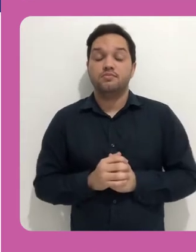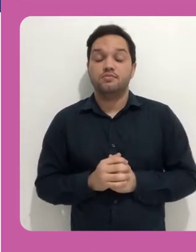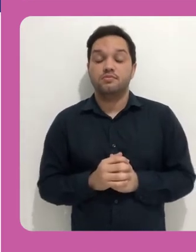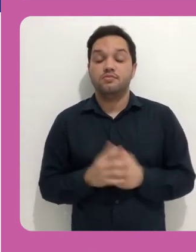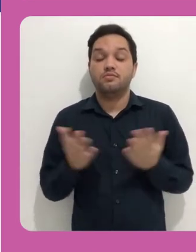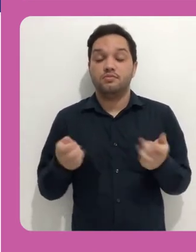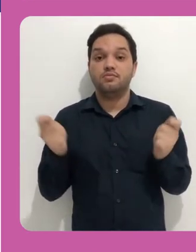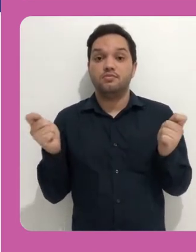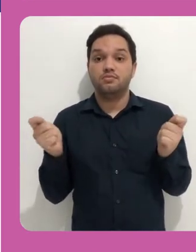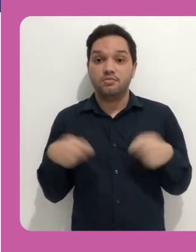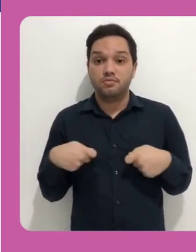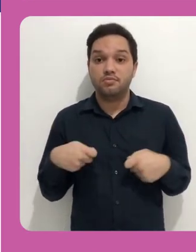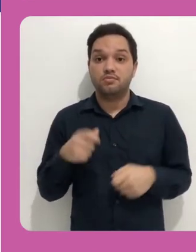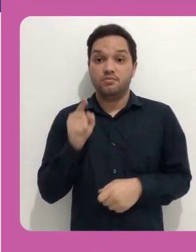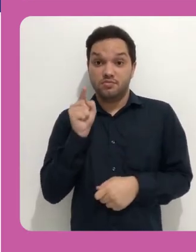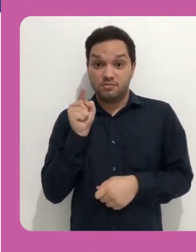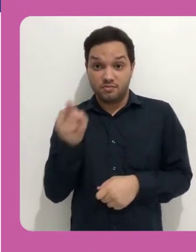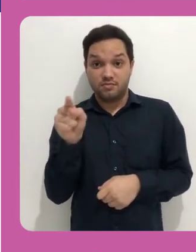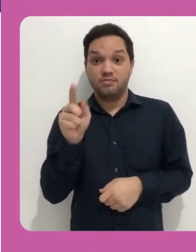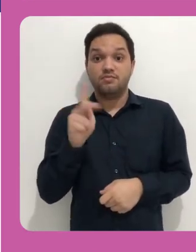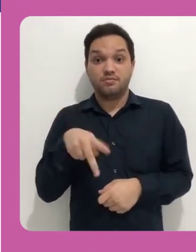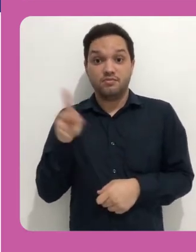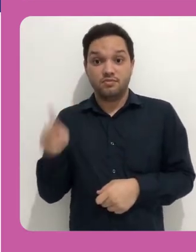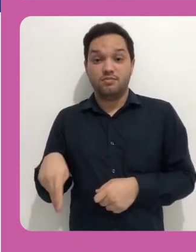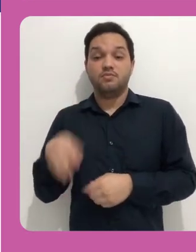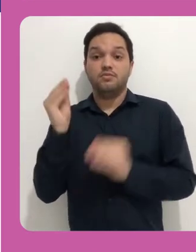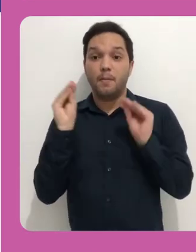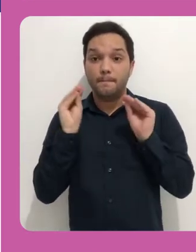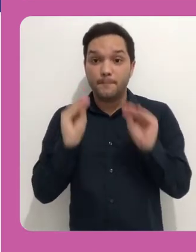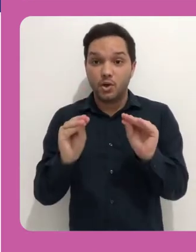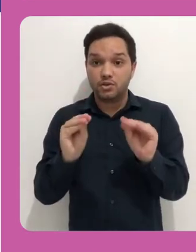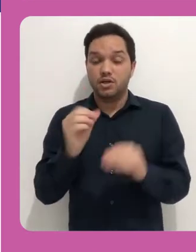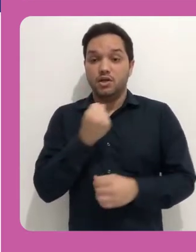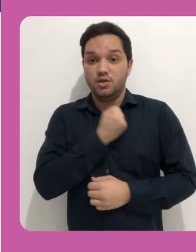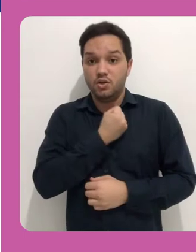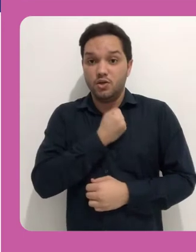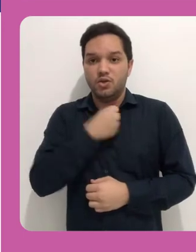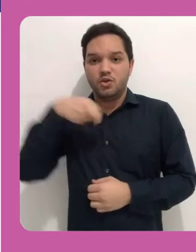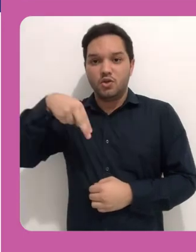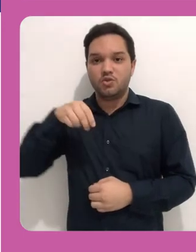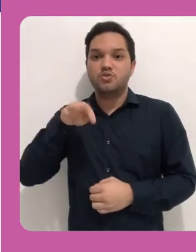lance uma nota para o aluno sem que ele envie qualquer atividade.